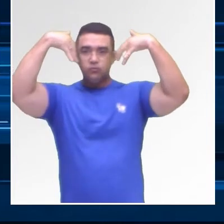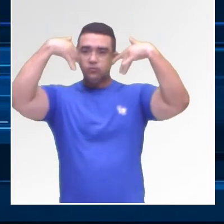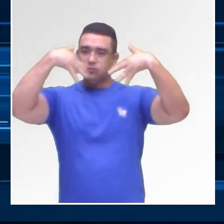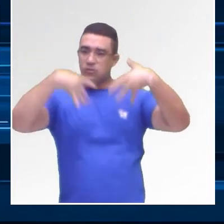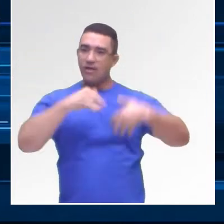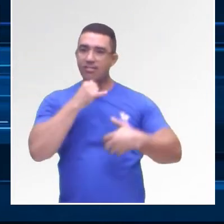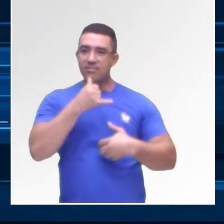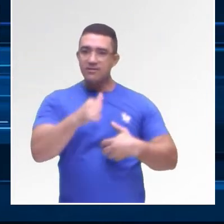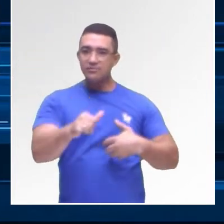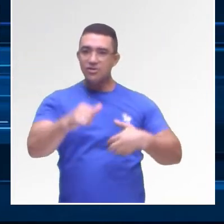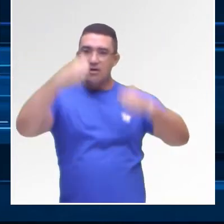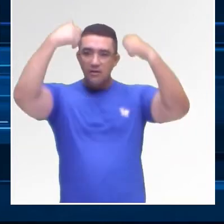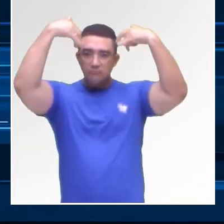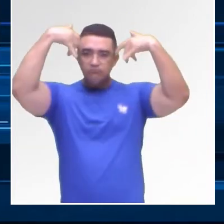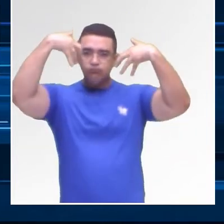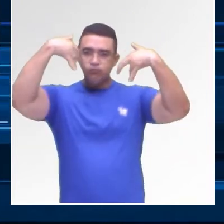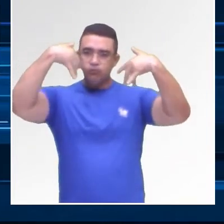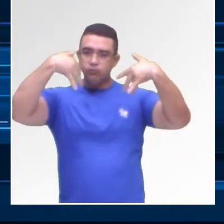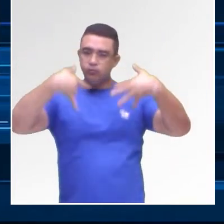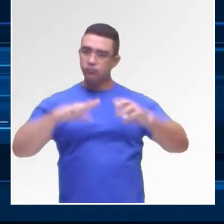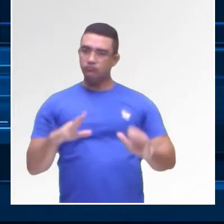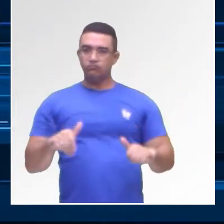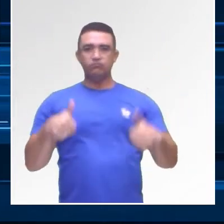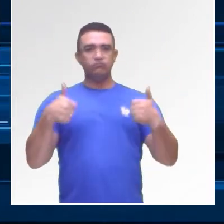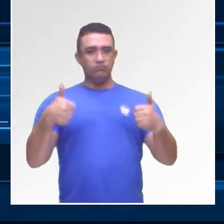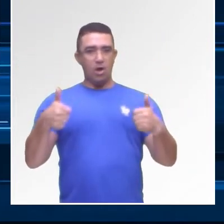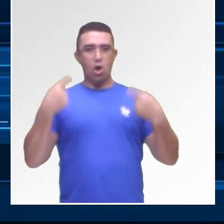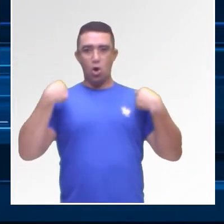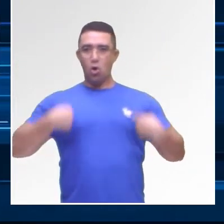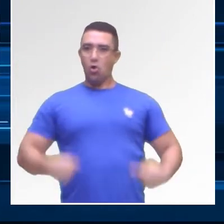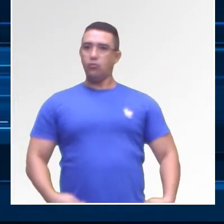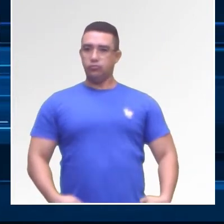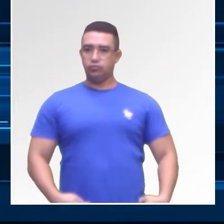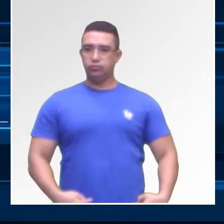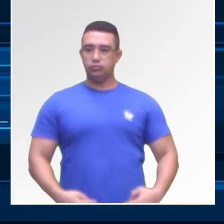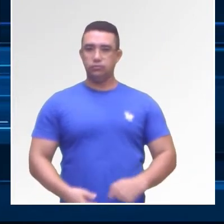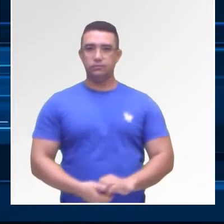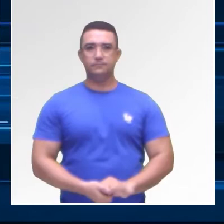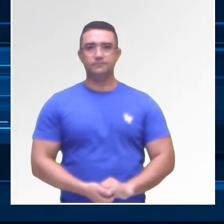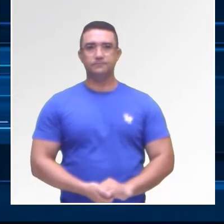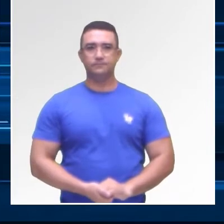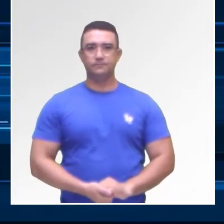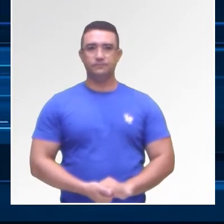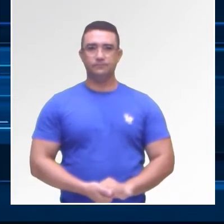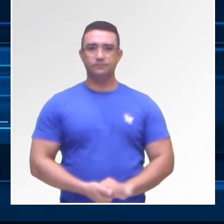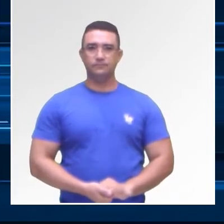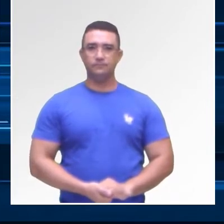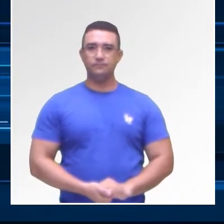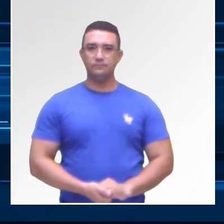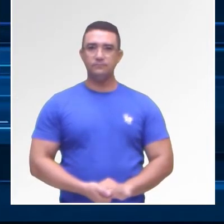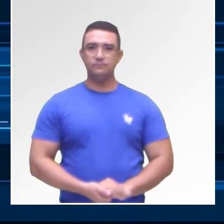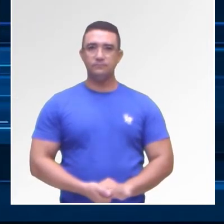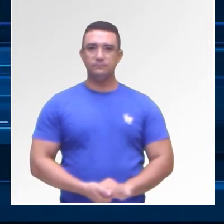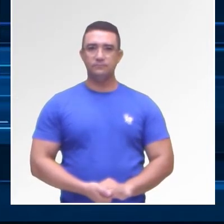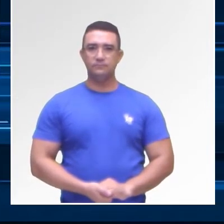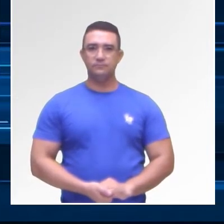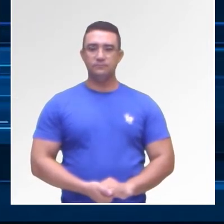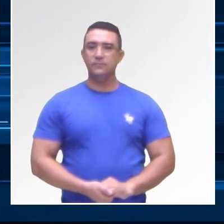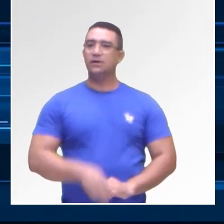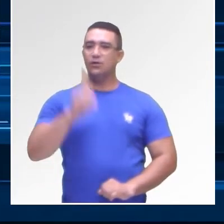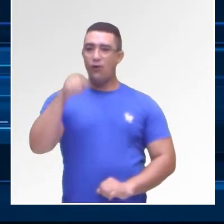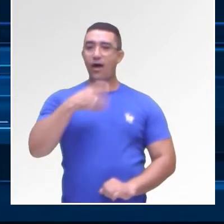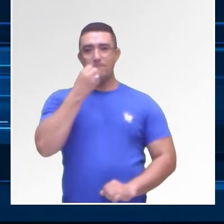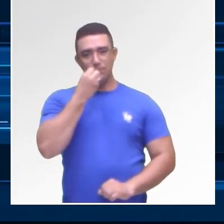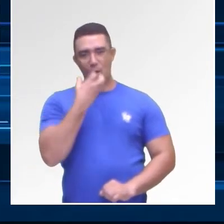bastante caloria e melhora ainda mais sua aptidão física. Muito bem, gente. Então vejam aí quanto que é muito bom, faz